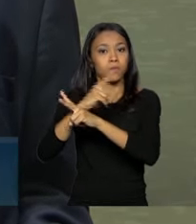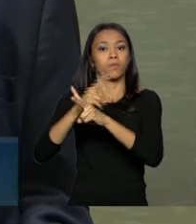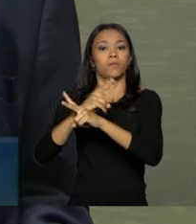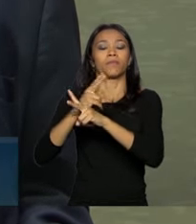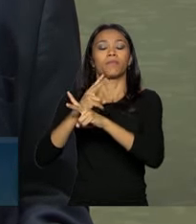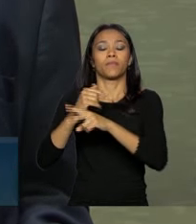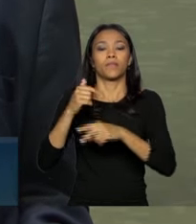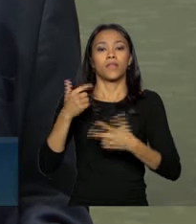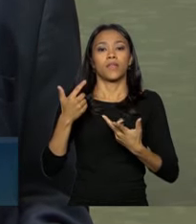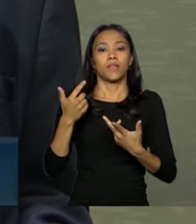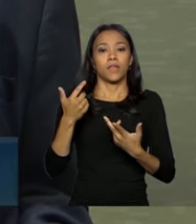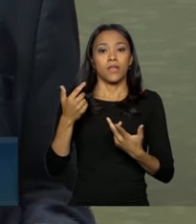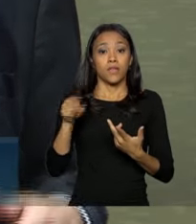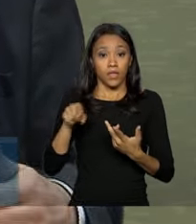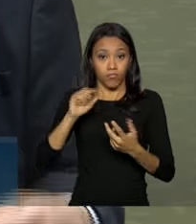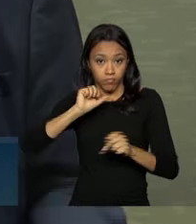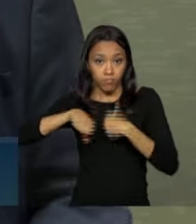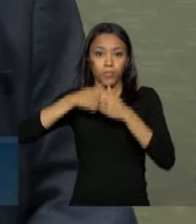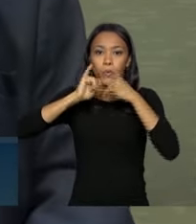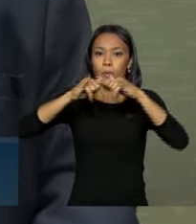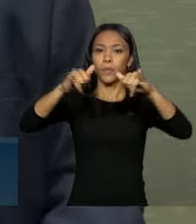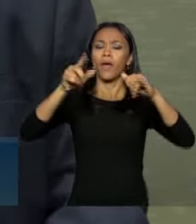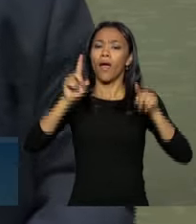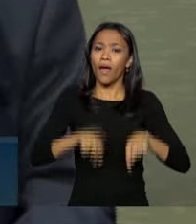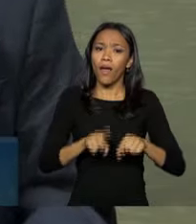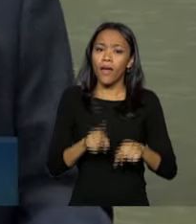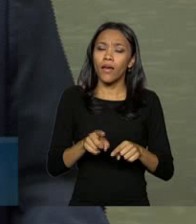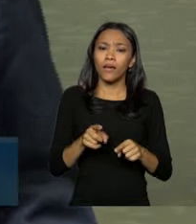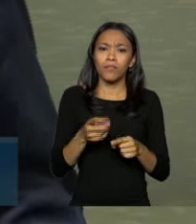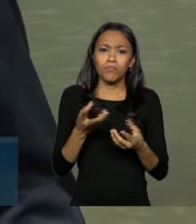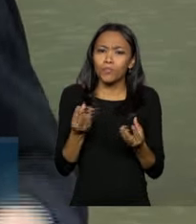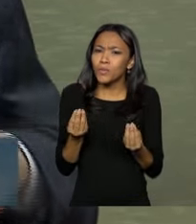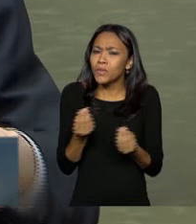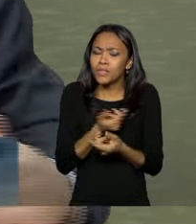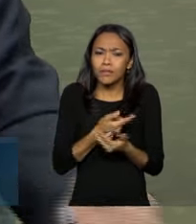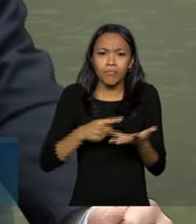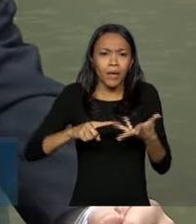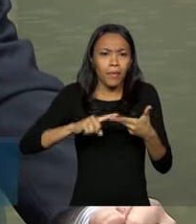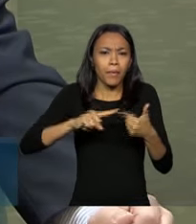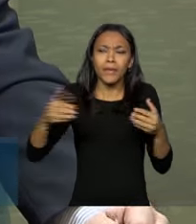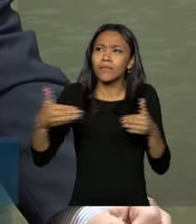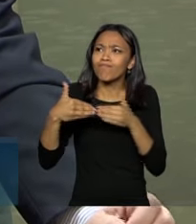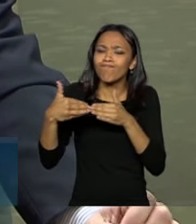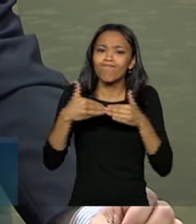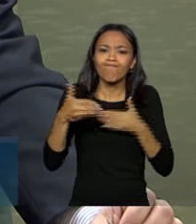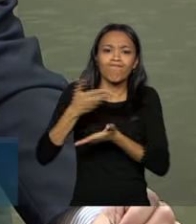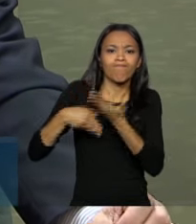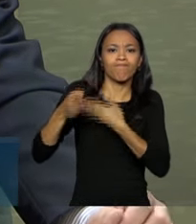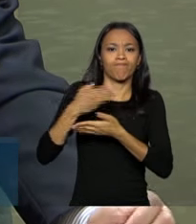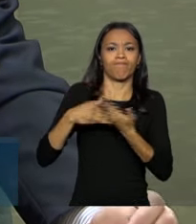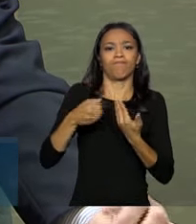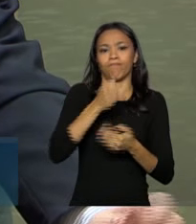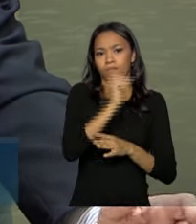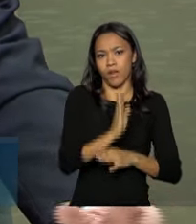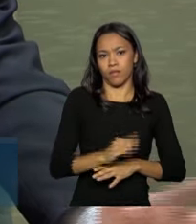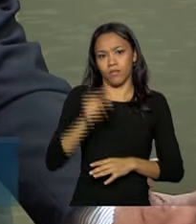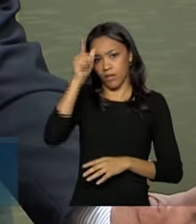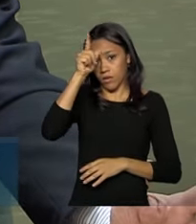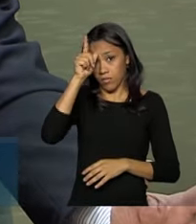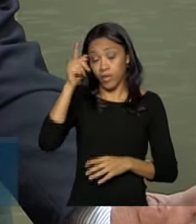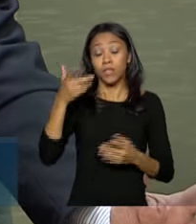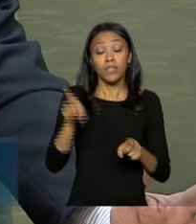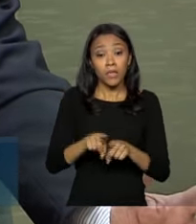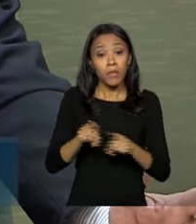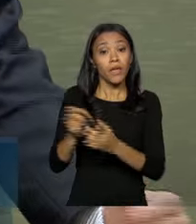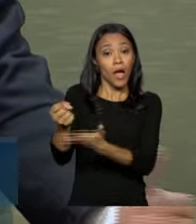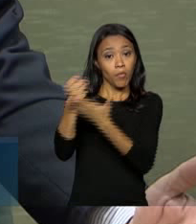aí, são grandes as possibilidades de cooperação nessa área, inclusive nesse aspecto, por exemplo, de cooperação